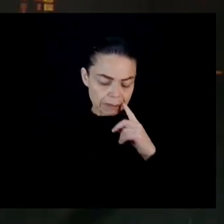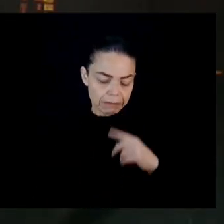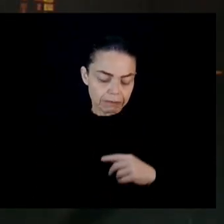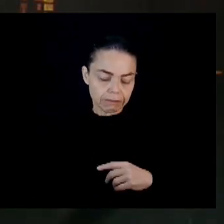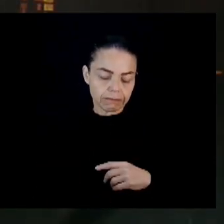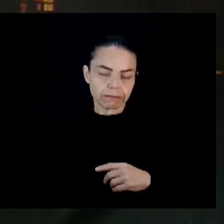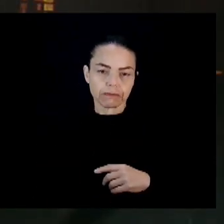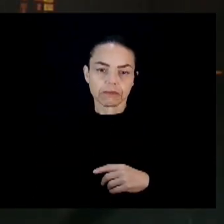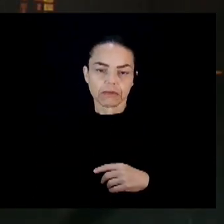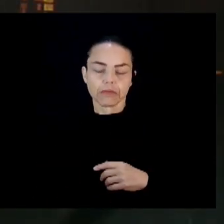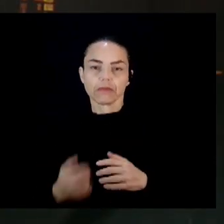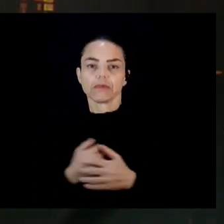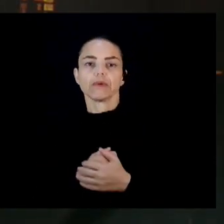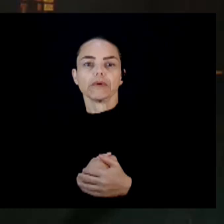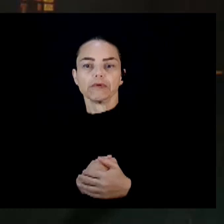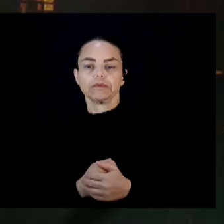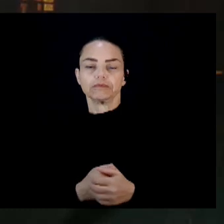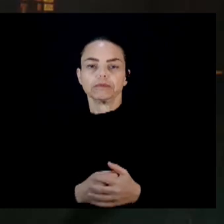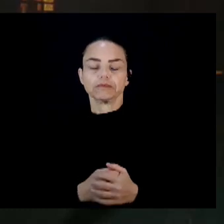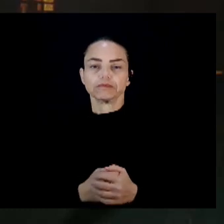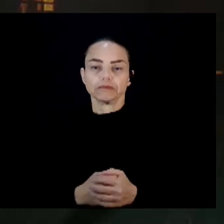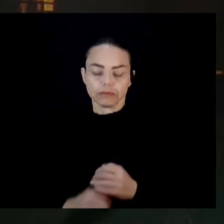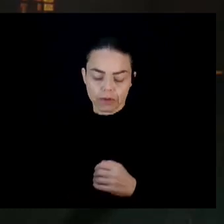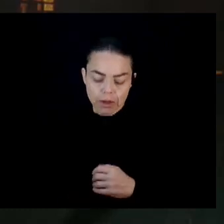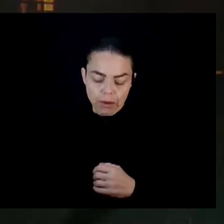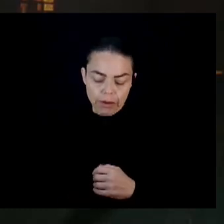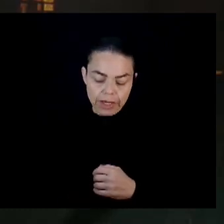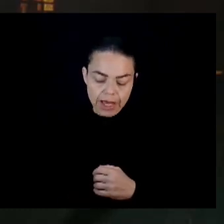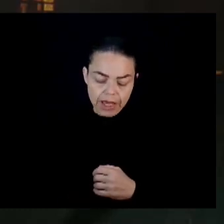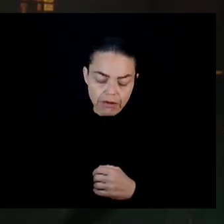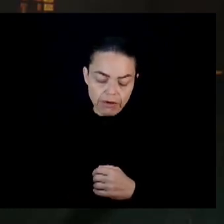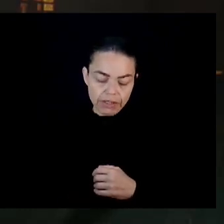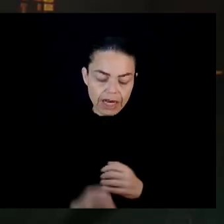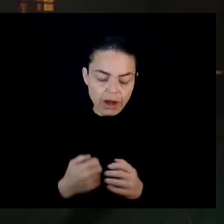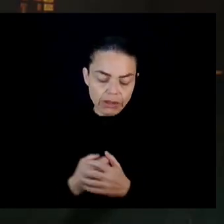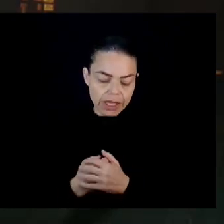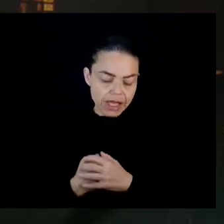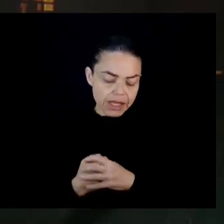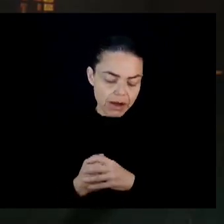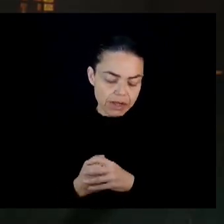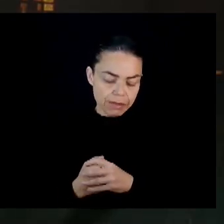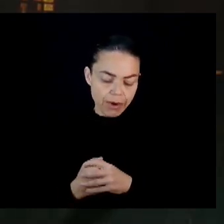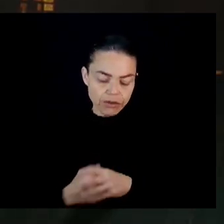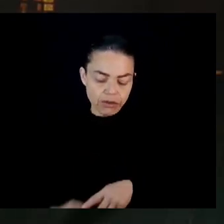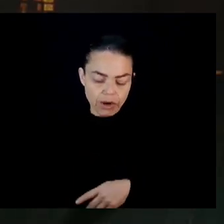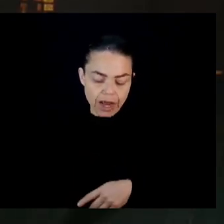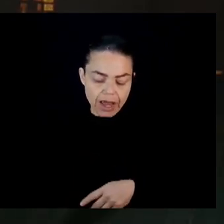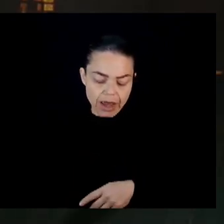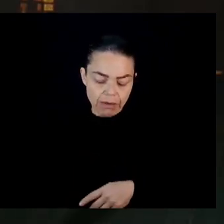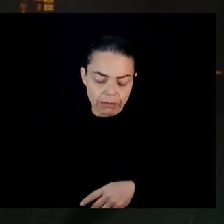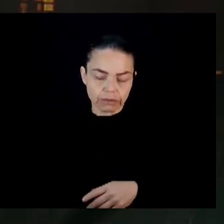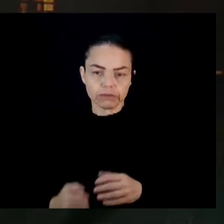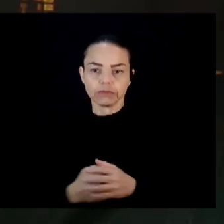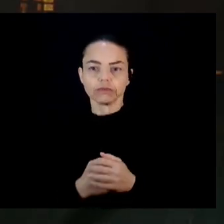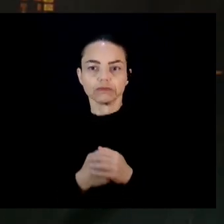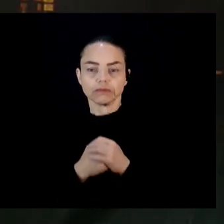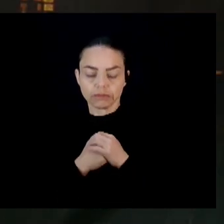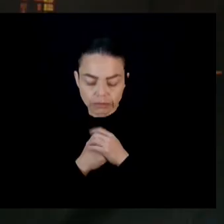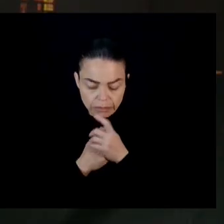Câmara. Agora, Dani, quando a gente pensa também em ter a referência do